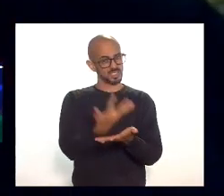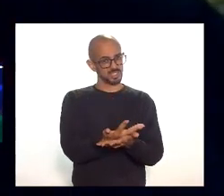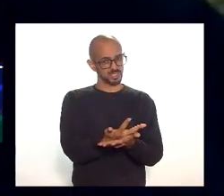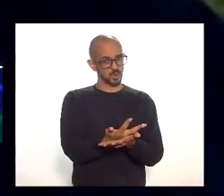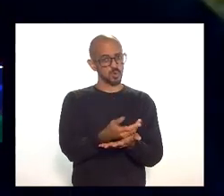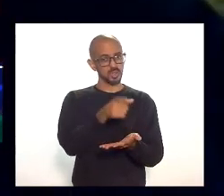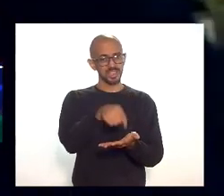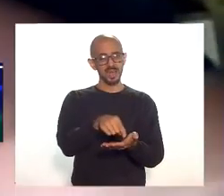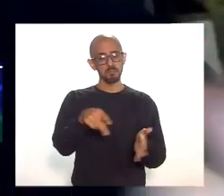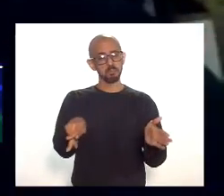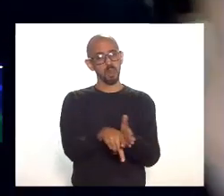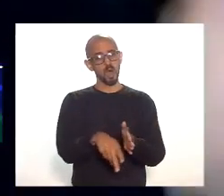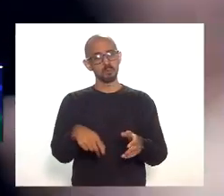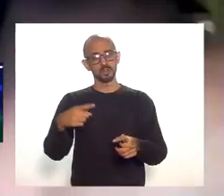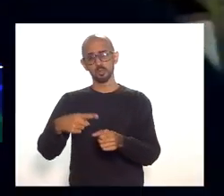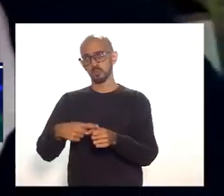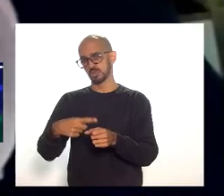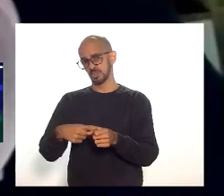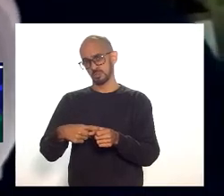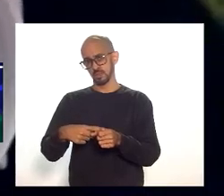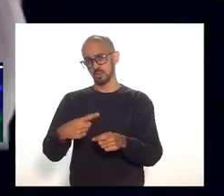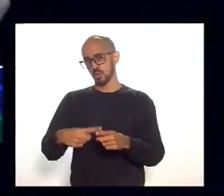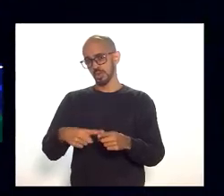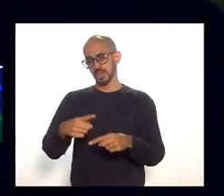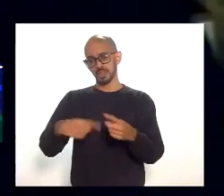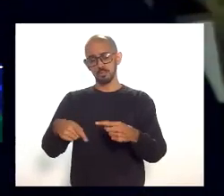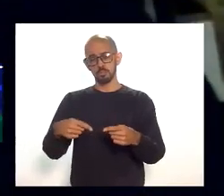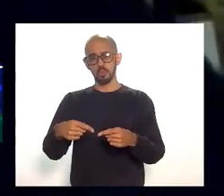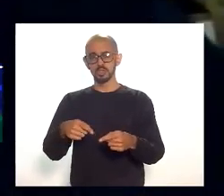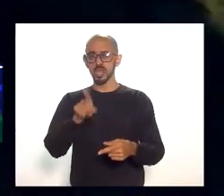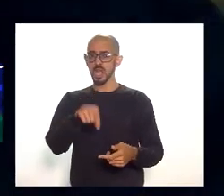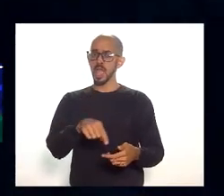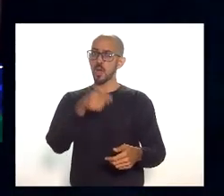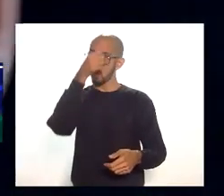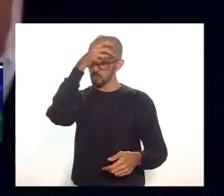ao município, porque, no final, quem paga a conta é o prefeito, é lógico. Né?